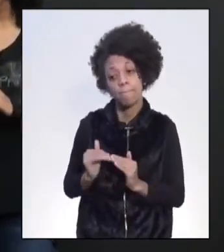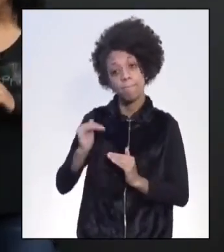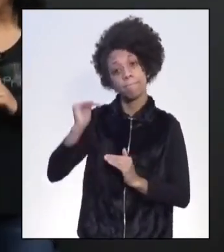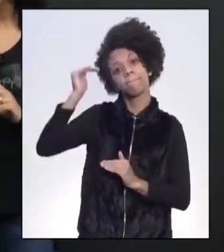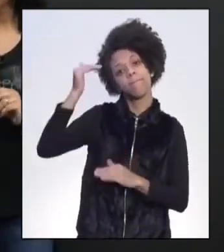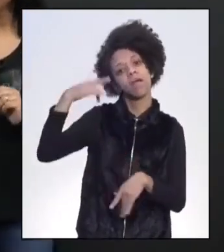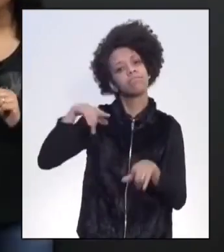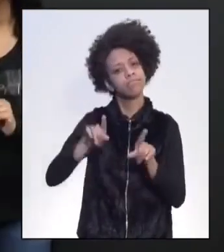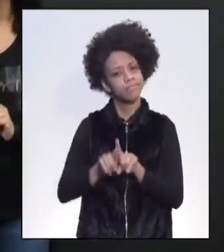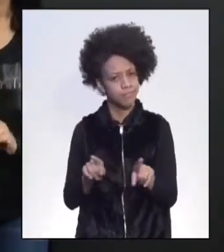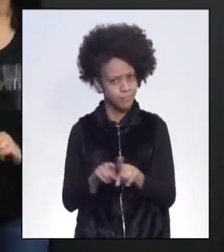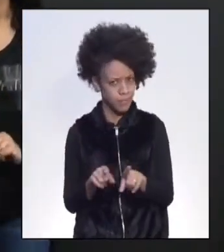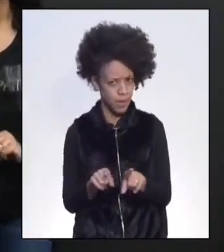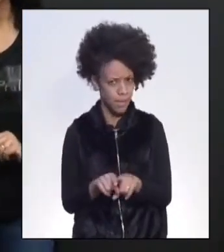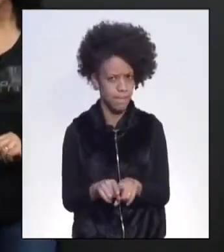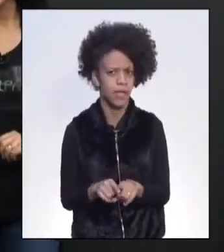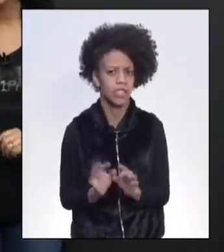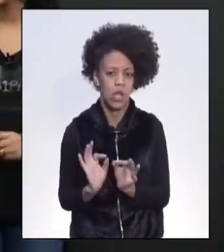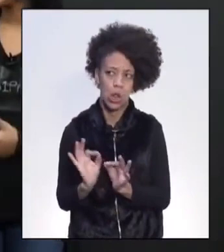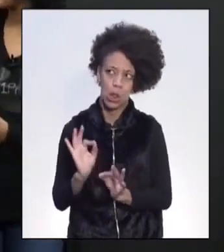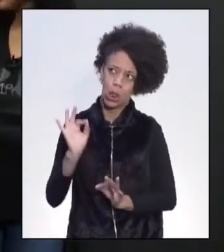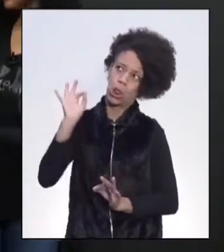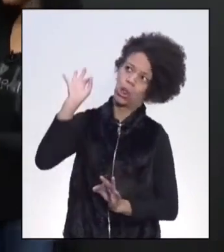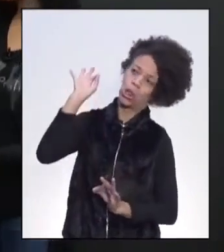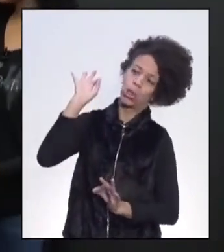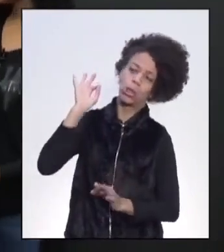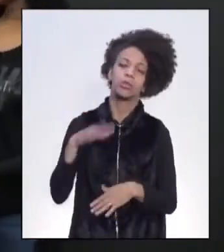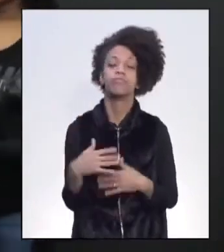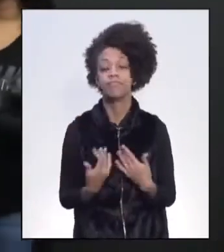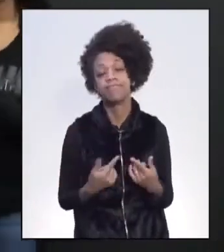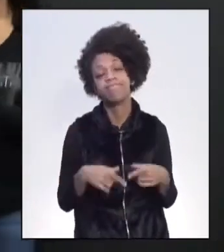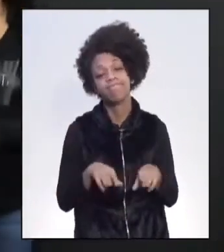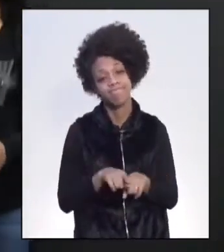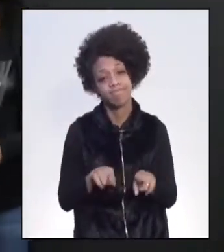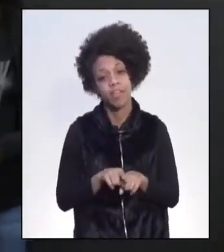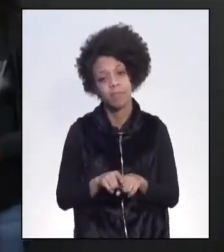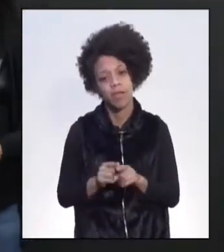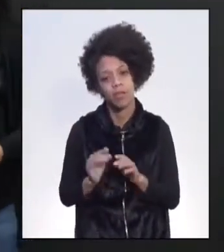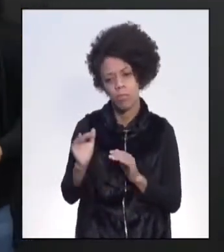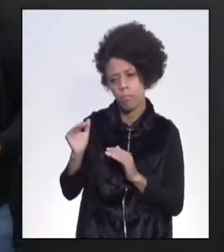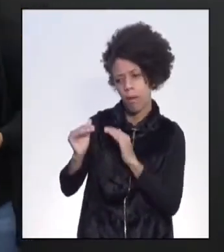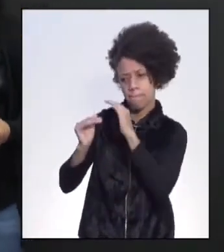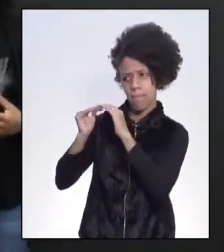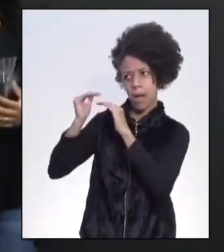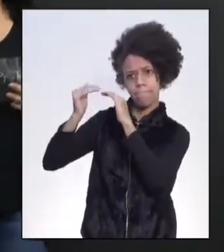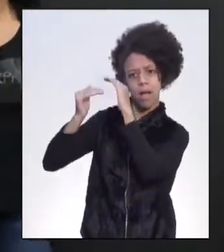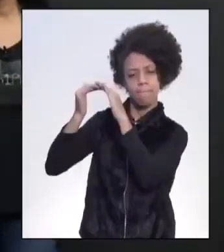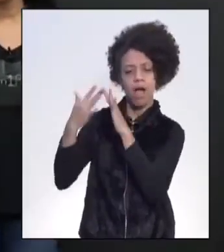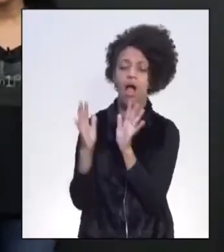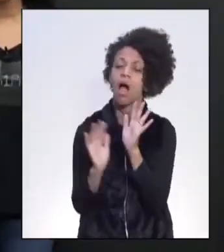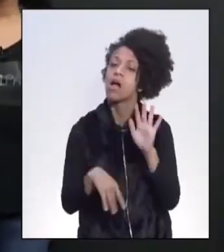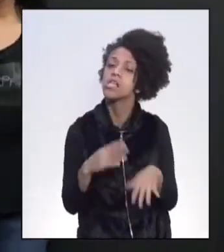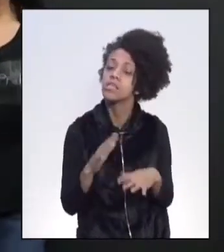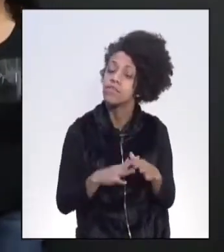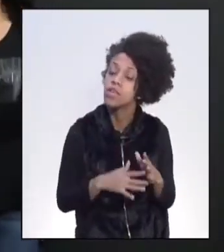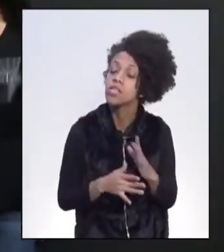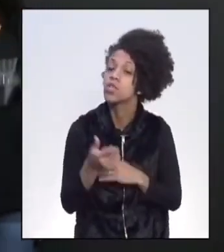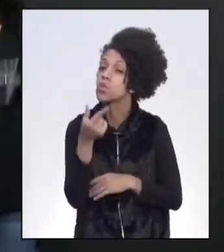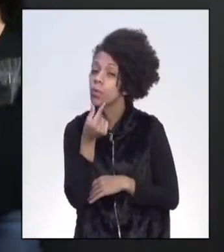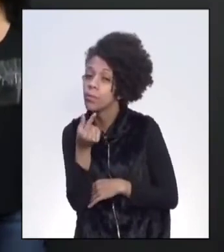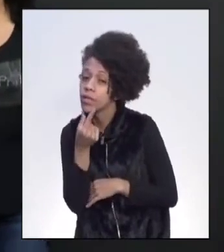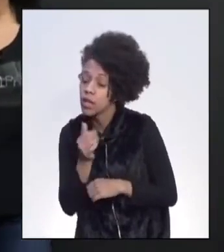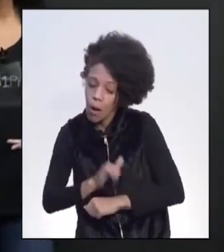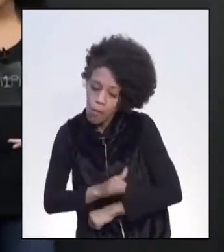crescimento, há ali o estirão da adolescência, né? Há um crescimento, há um boom. Muitas vezes, alguns meninos que eram